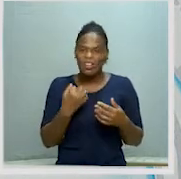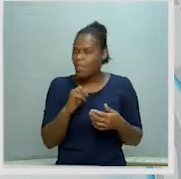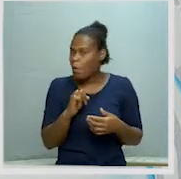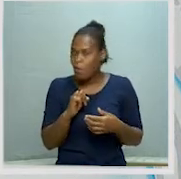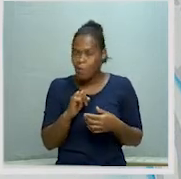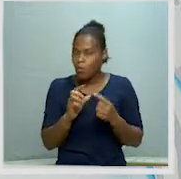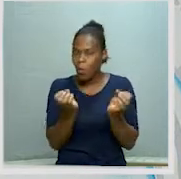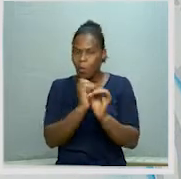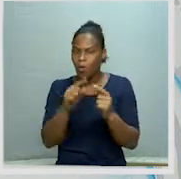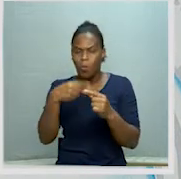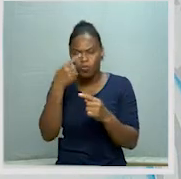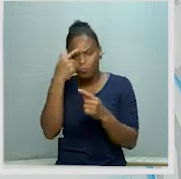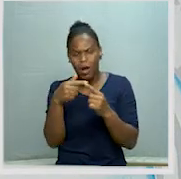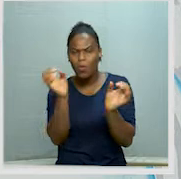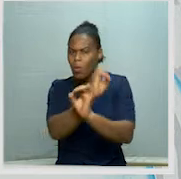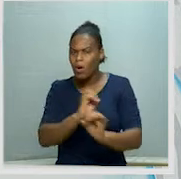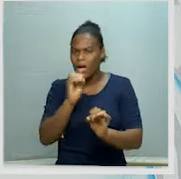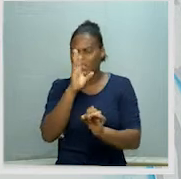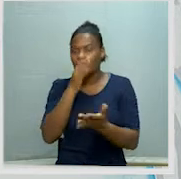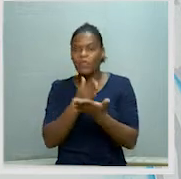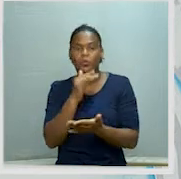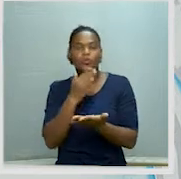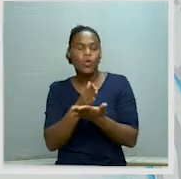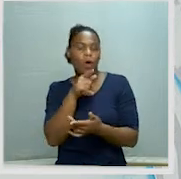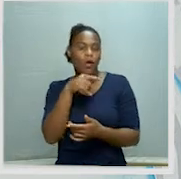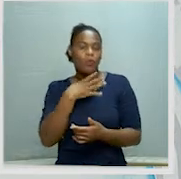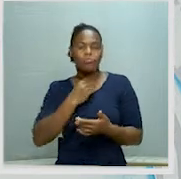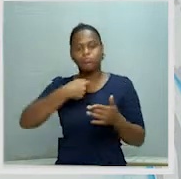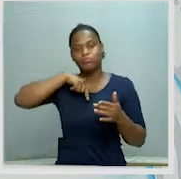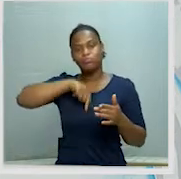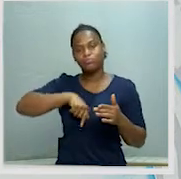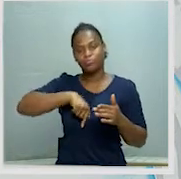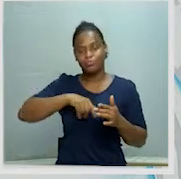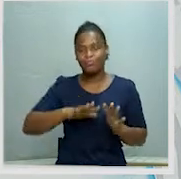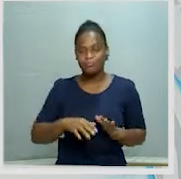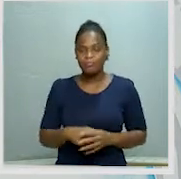e não possui outra finalidade senão o prazer interior.